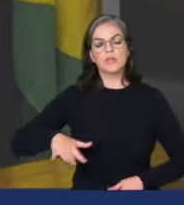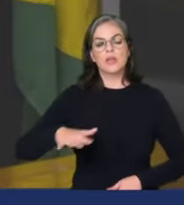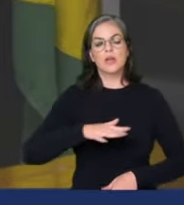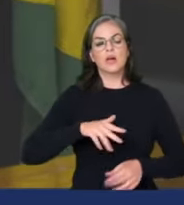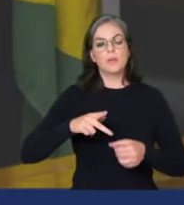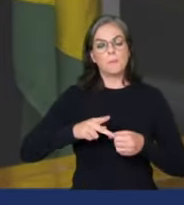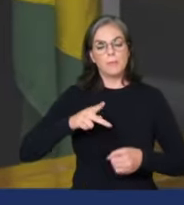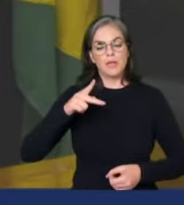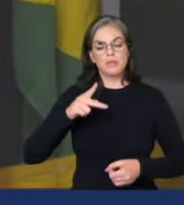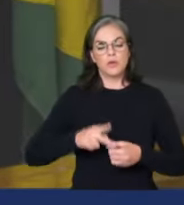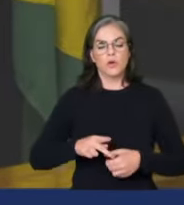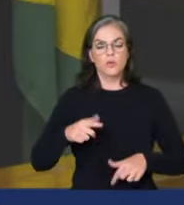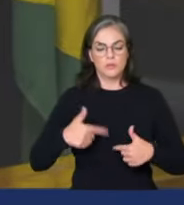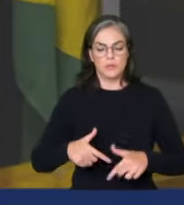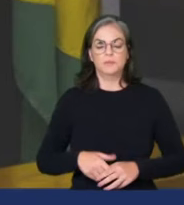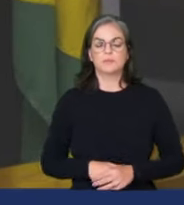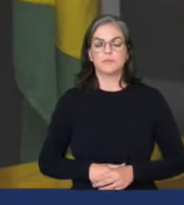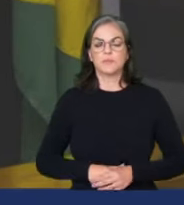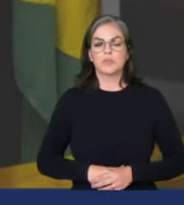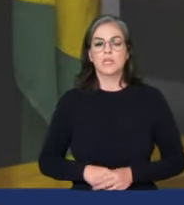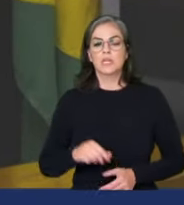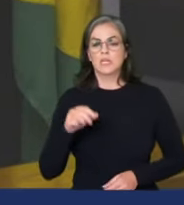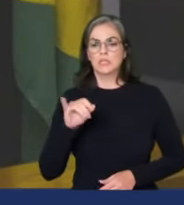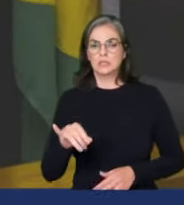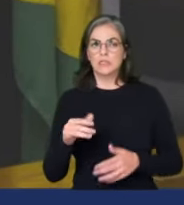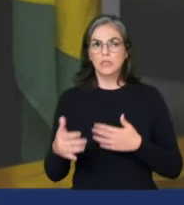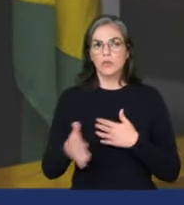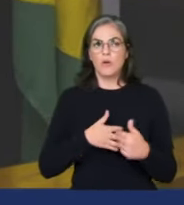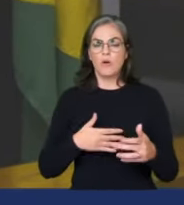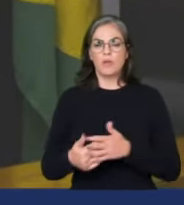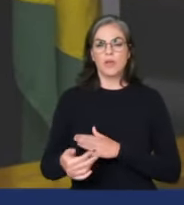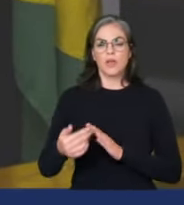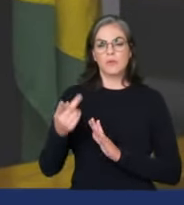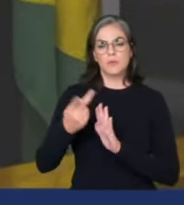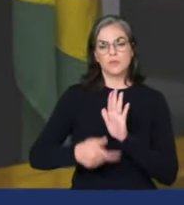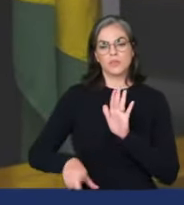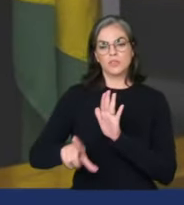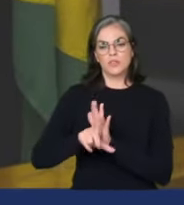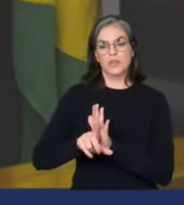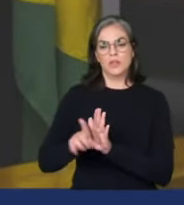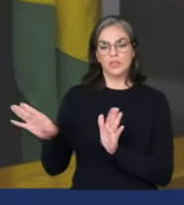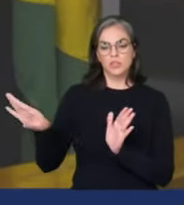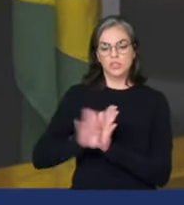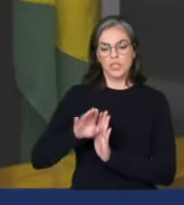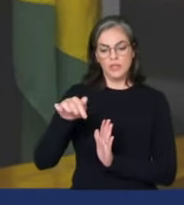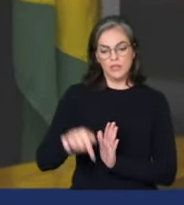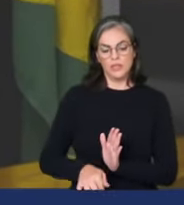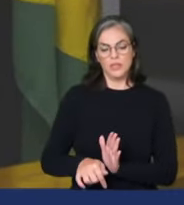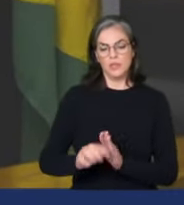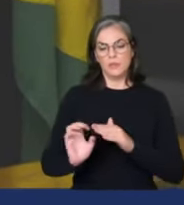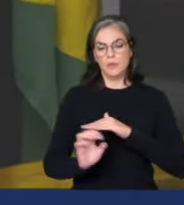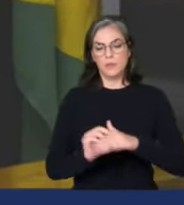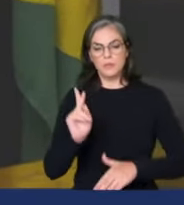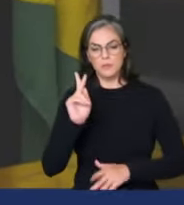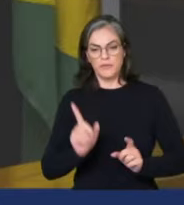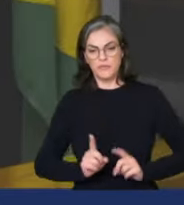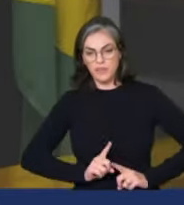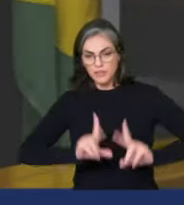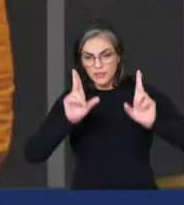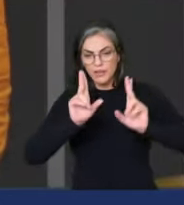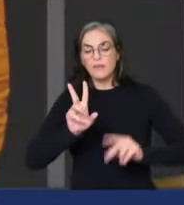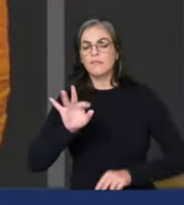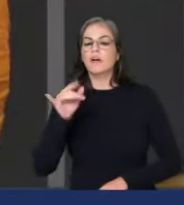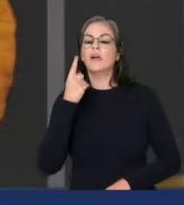qualquer projeto de lei para essa casa, para a privatização da Petrobras, o governo federal enfrentará a maior greve da história